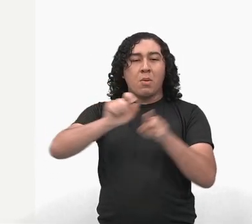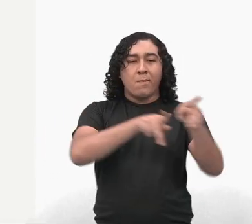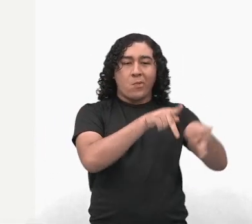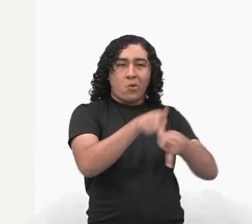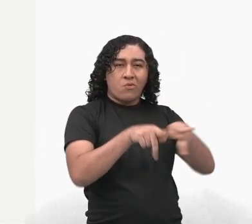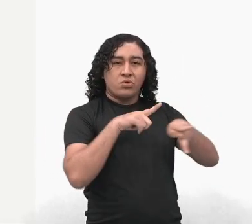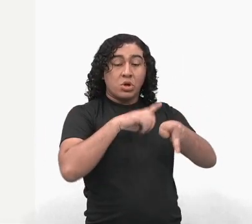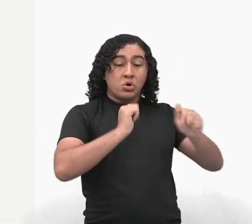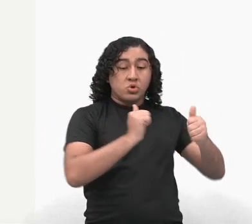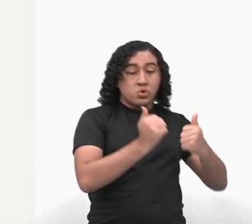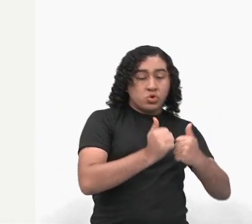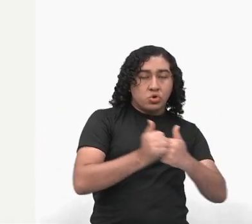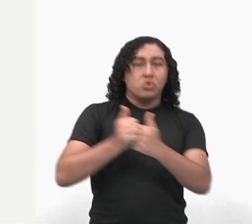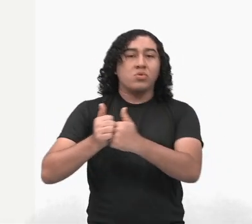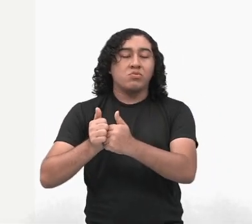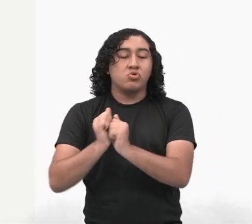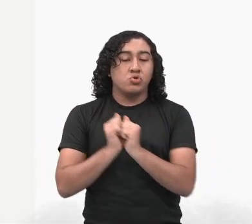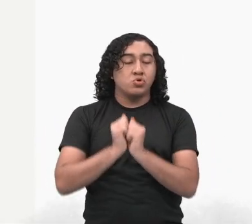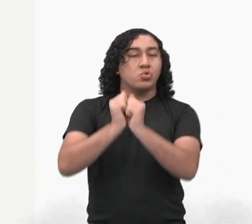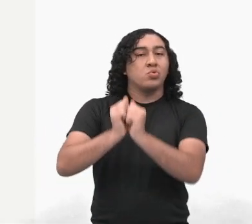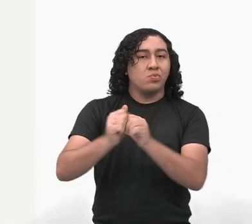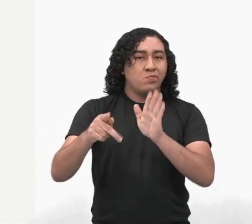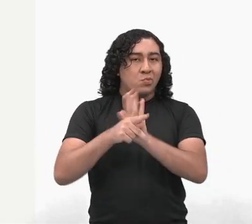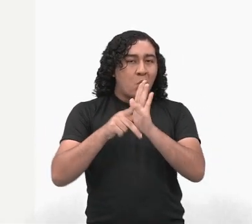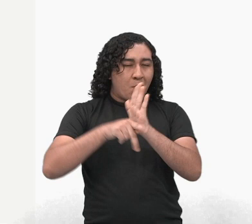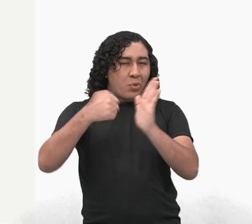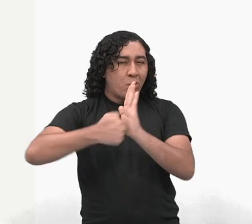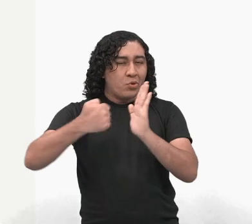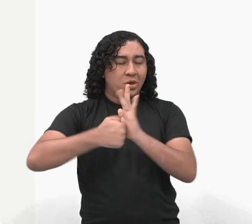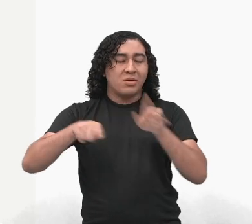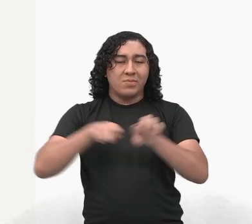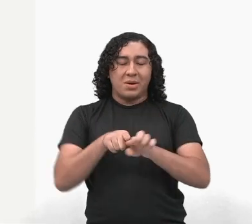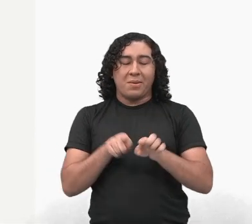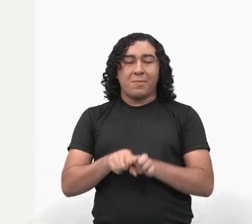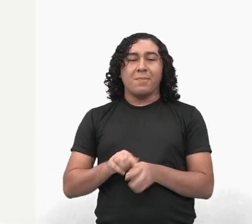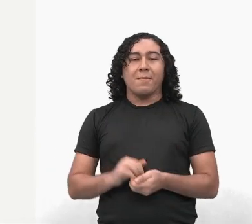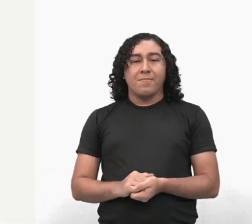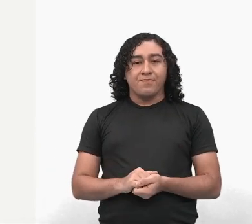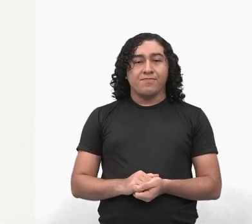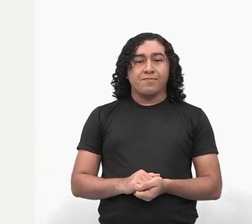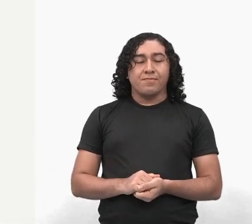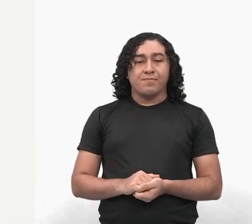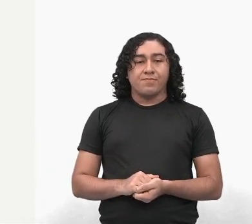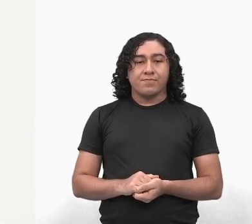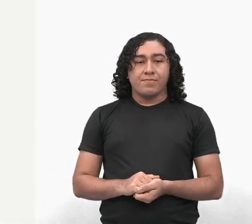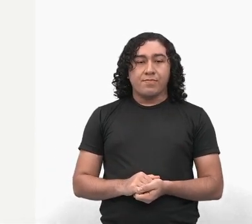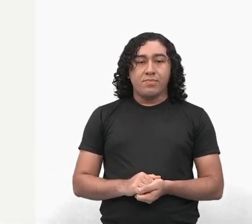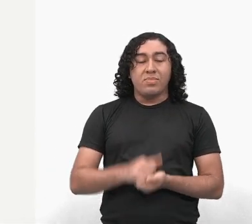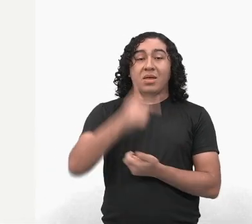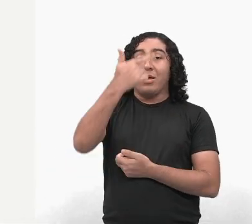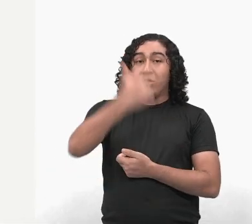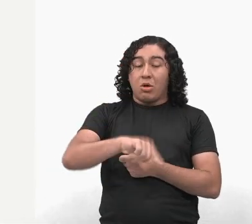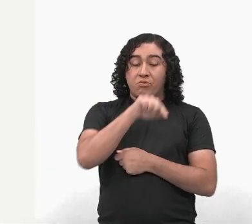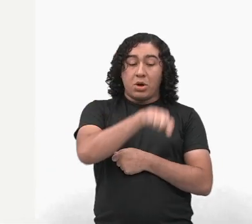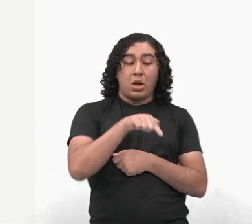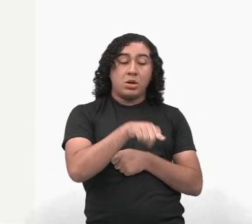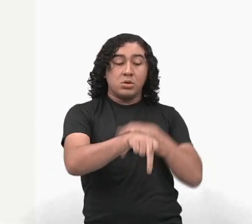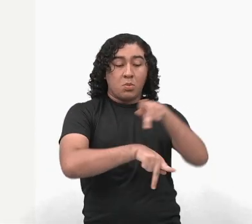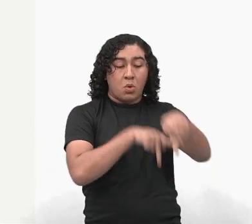de apoio no processo de luta. Mais uma vez também, a massa, a camada mais pobre